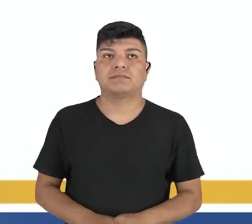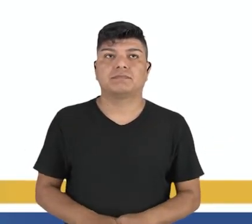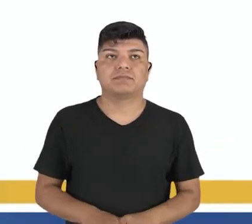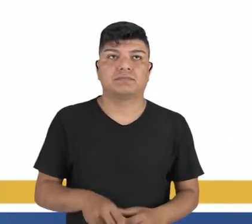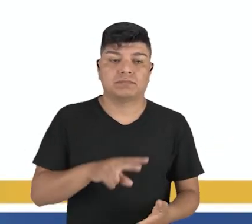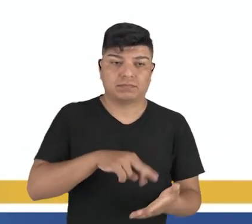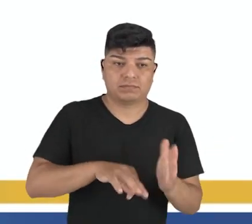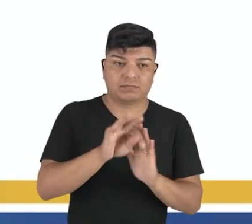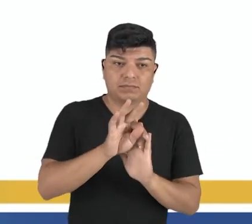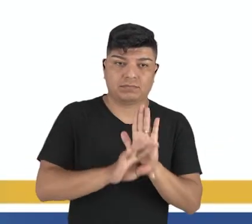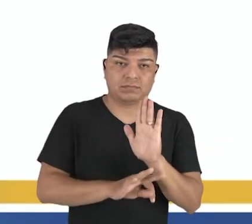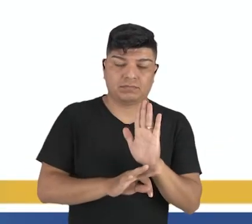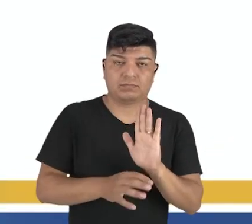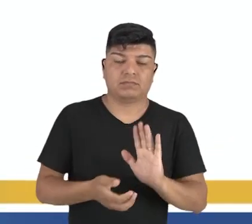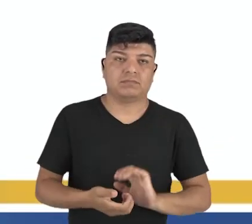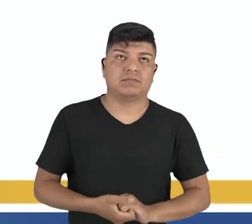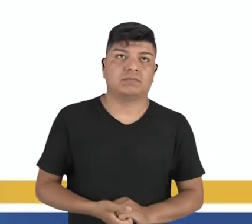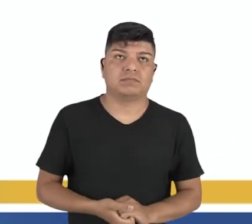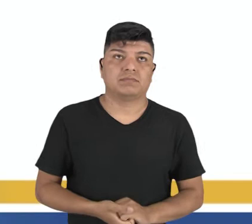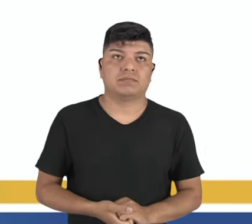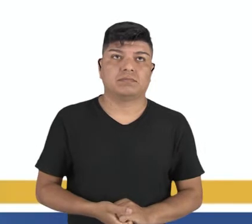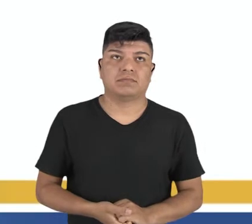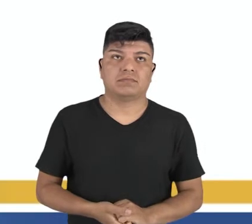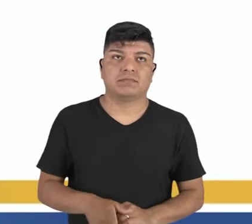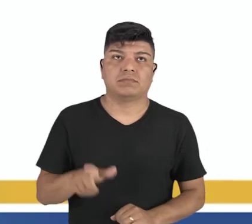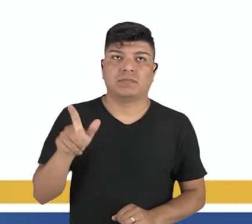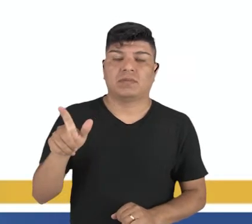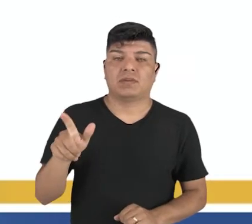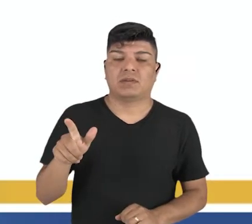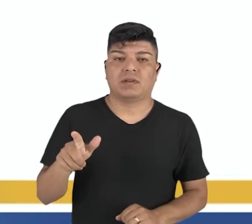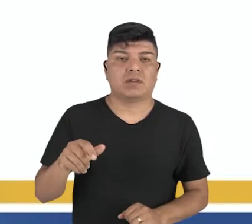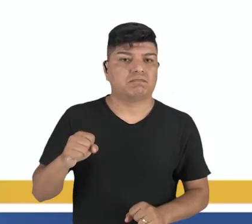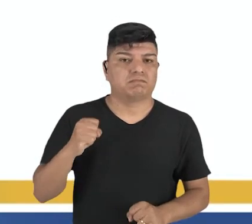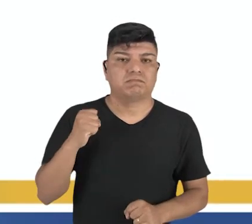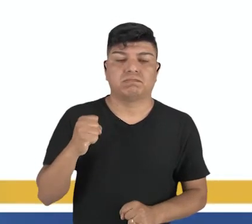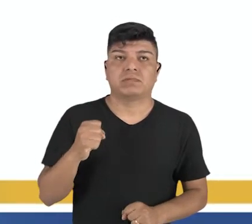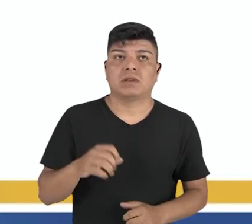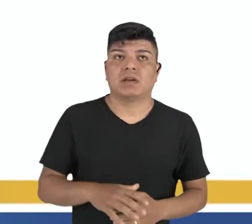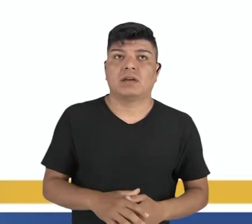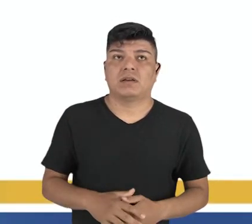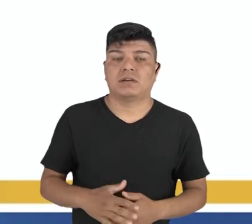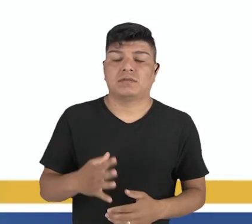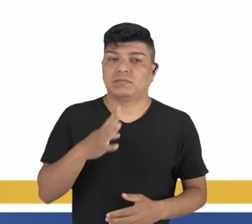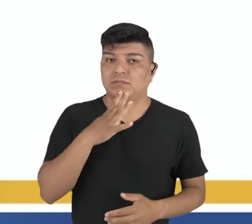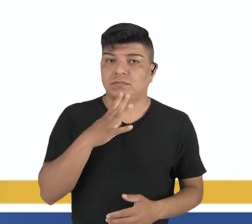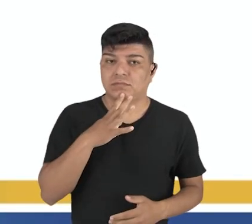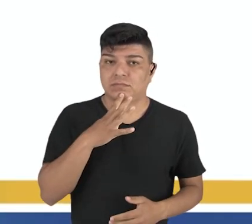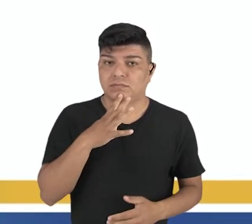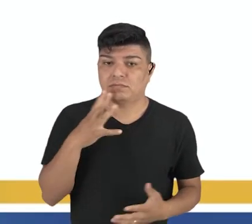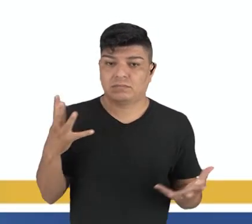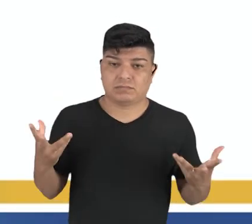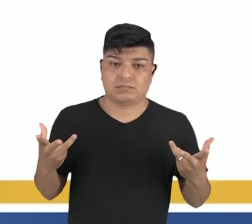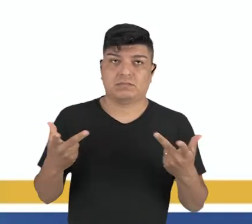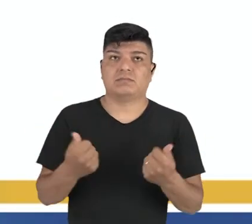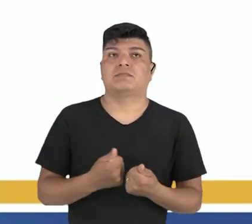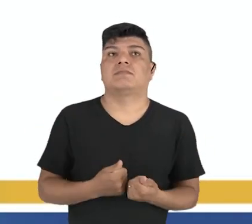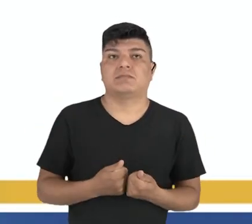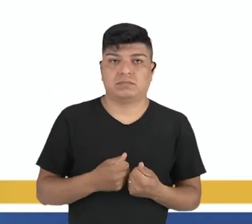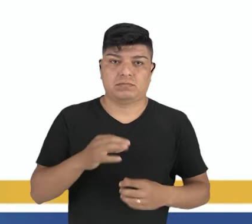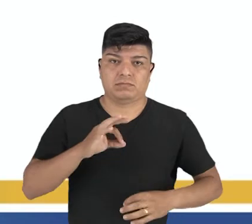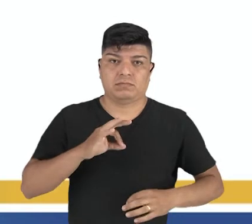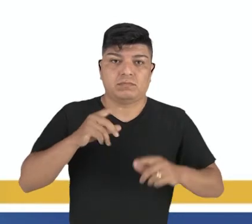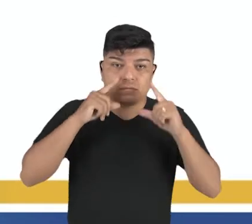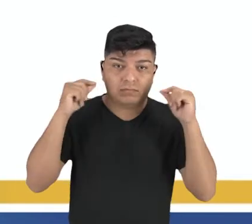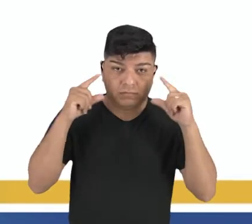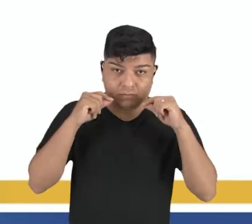Leia o texto. Ela é super. Conheça as habilidades da onça pintada e saiba mais sobre